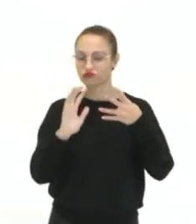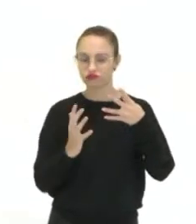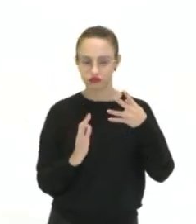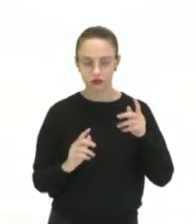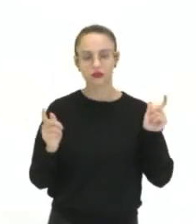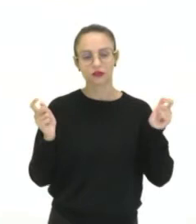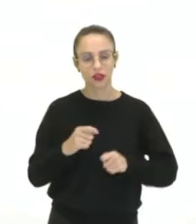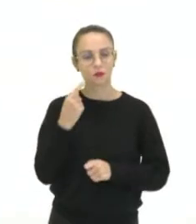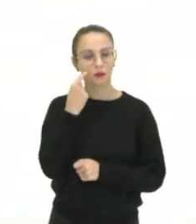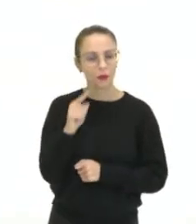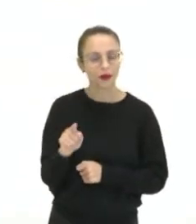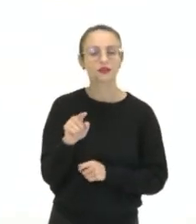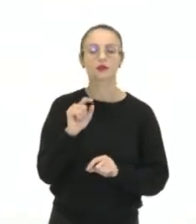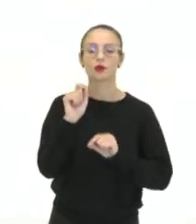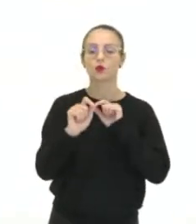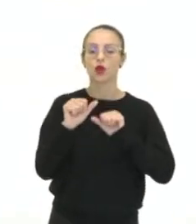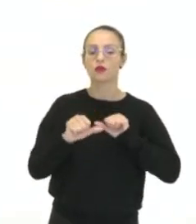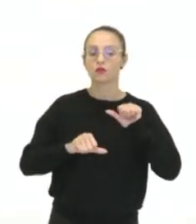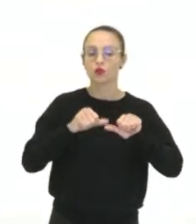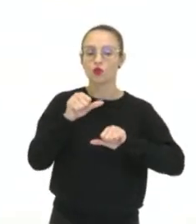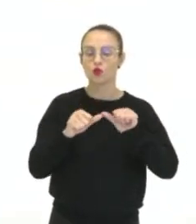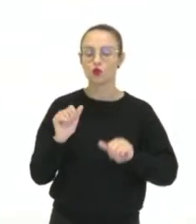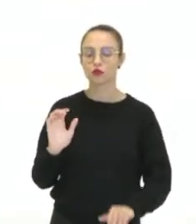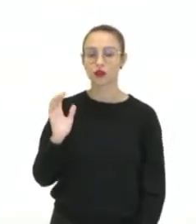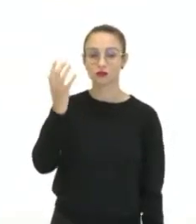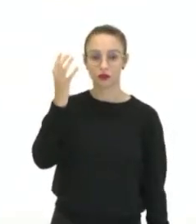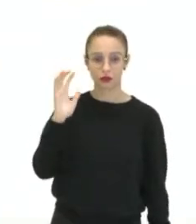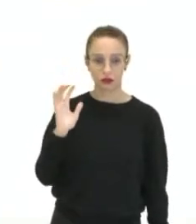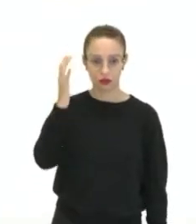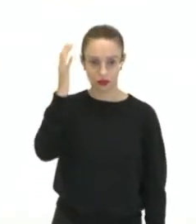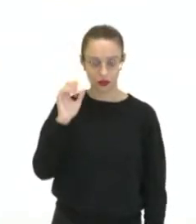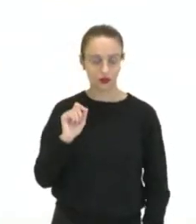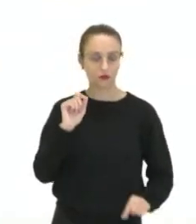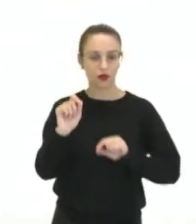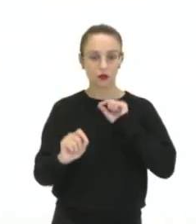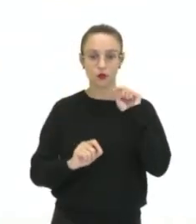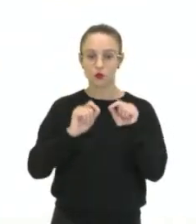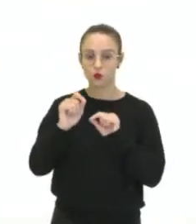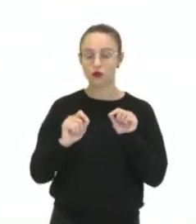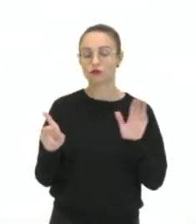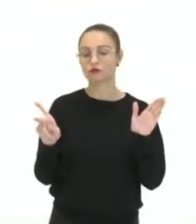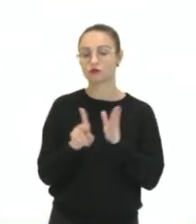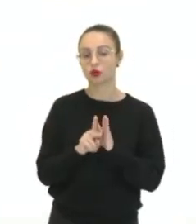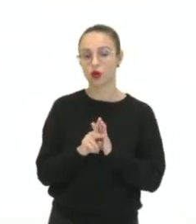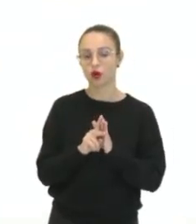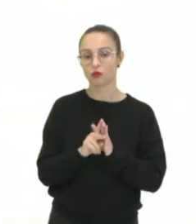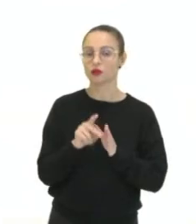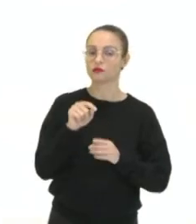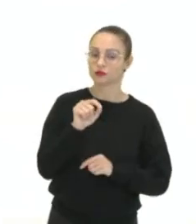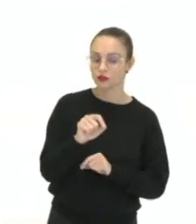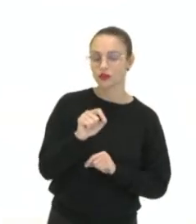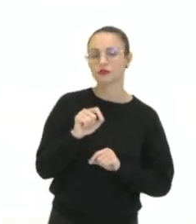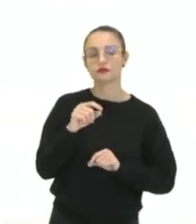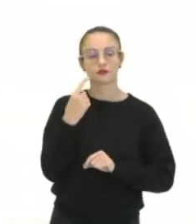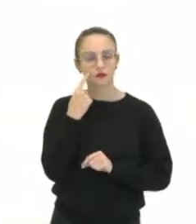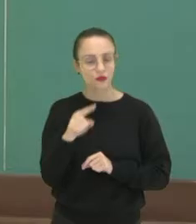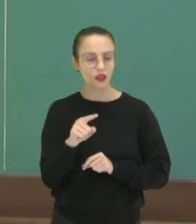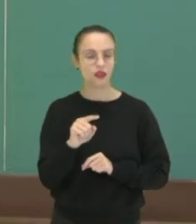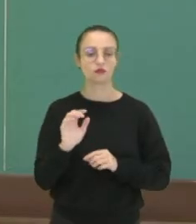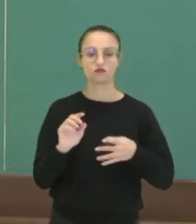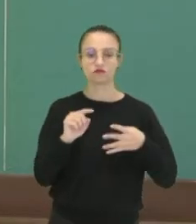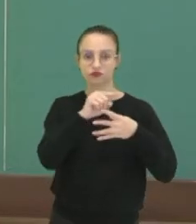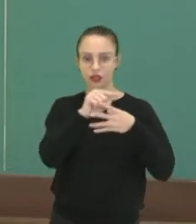possível perceber as mudanças ali de condições de uma estação para outra. Elas são mais visíveis,